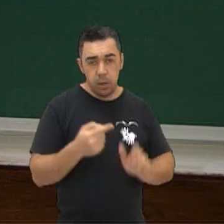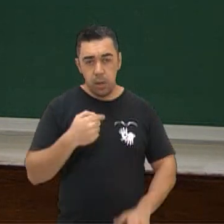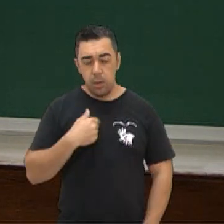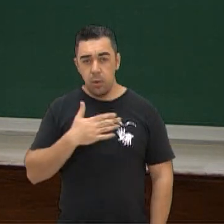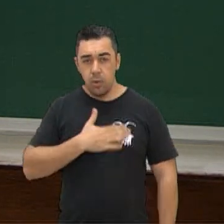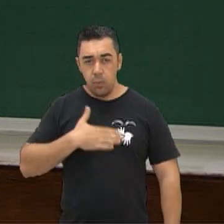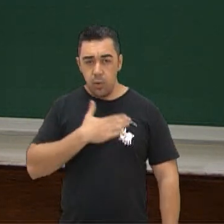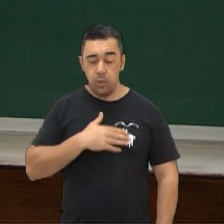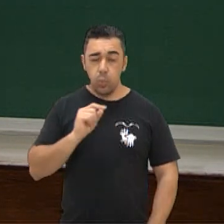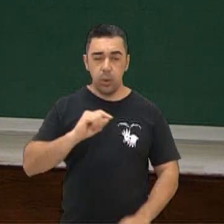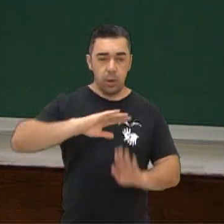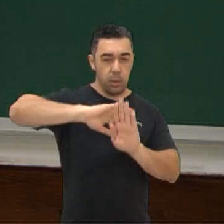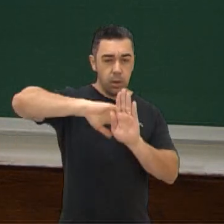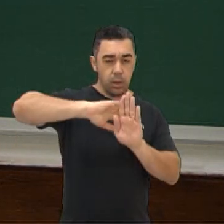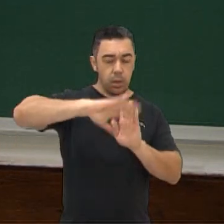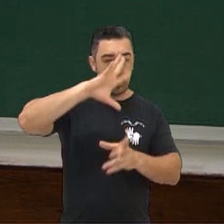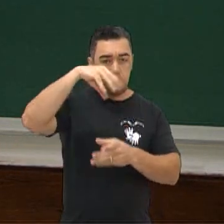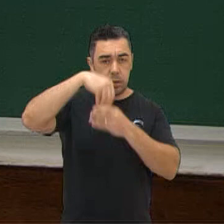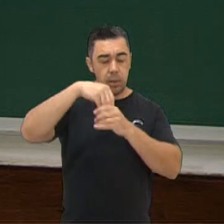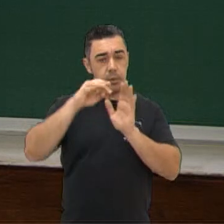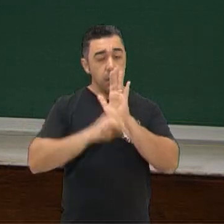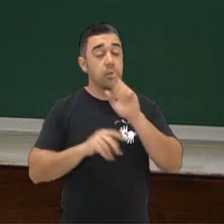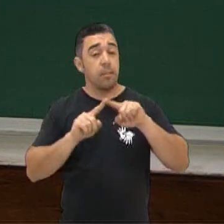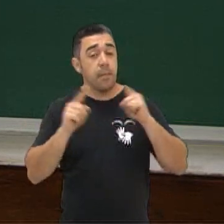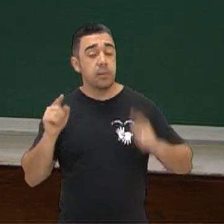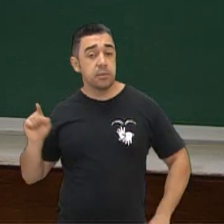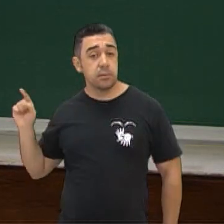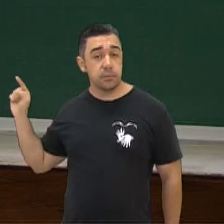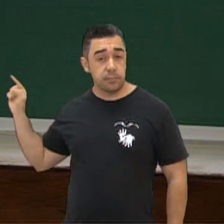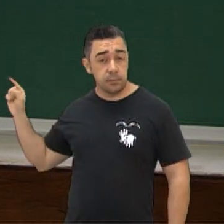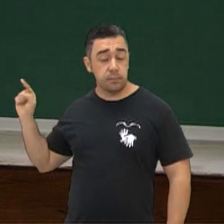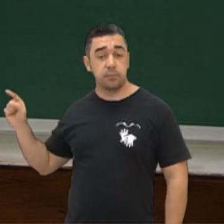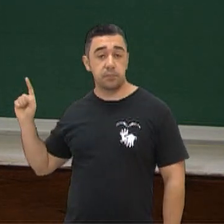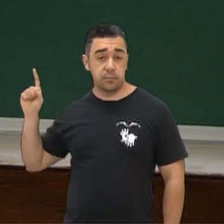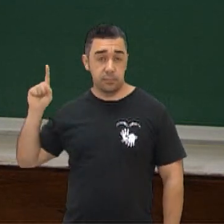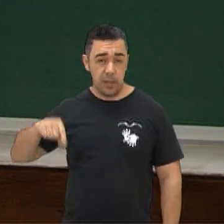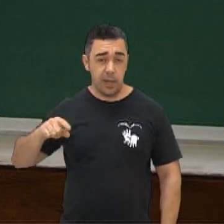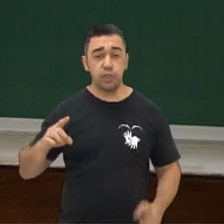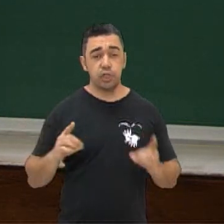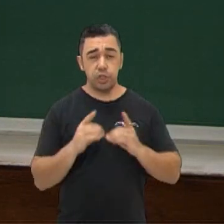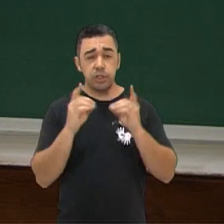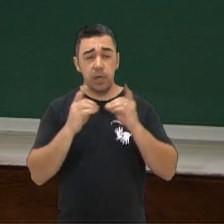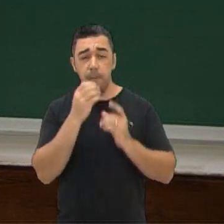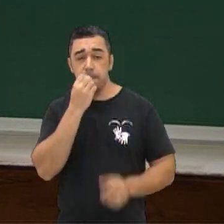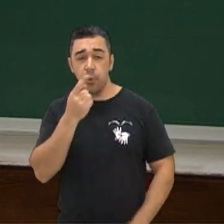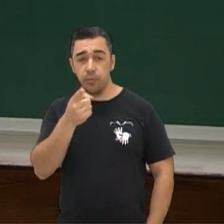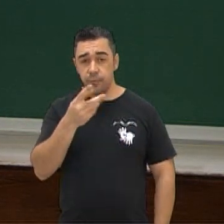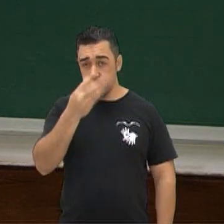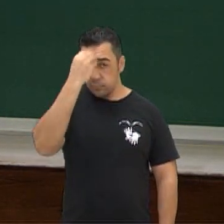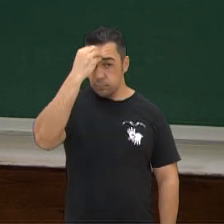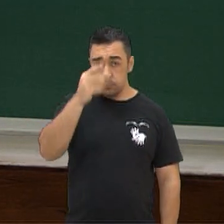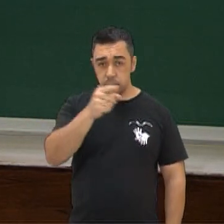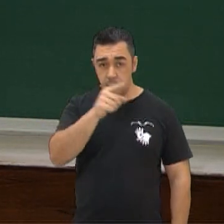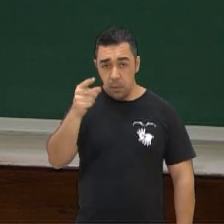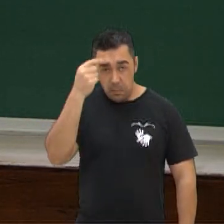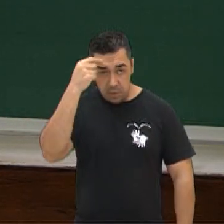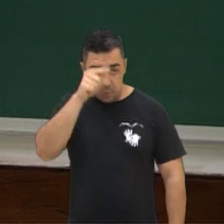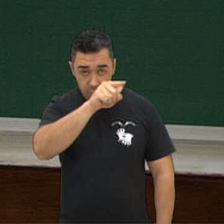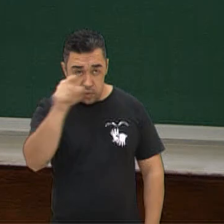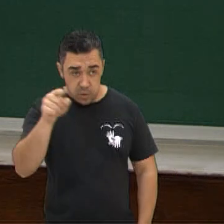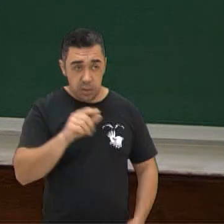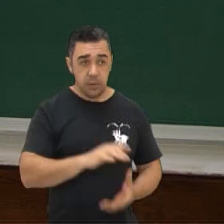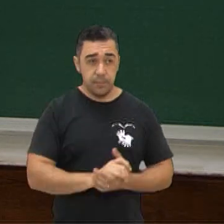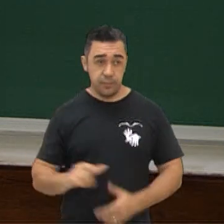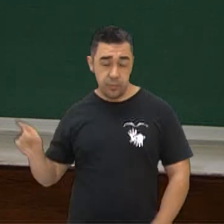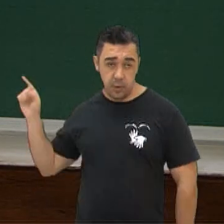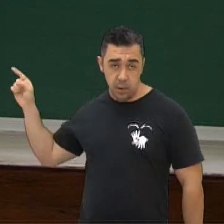abordagens imanentes, intrínsecas do texto, mas eu acho esse exercício didático. Então, pensando em vocês, eu trouxe